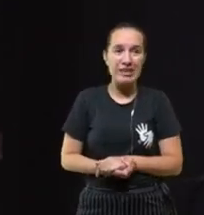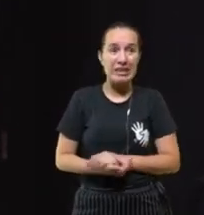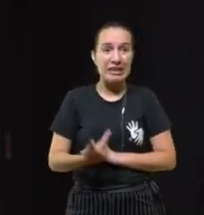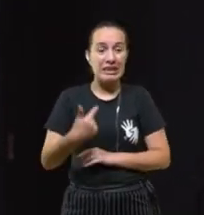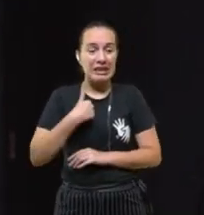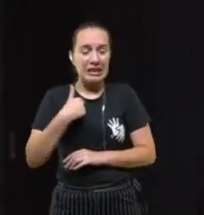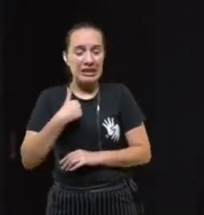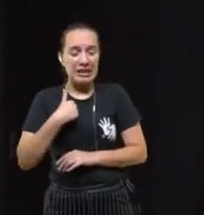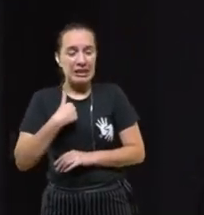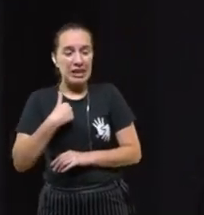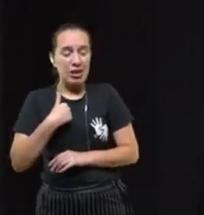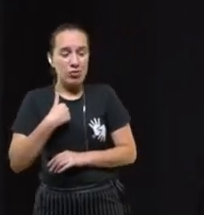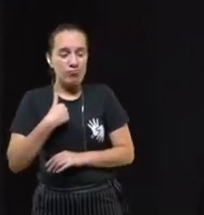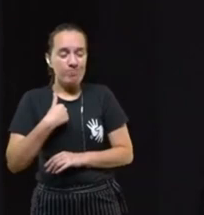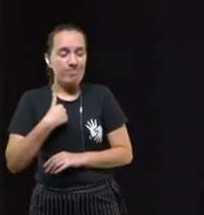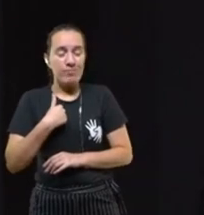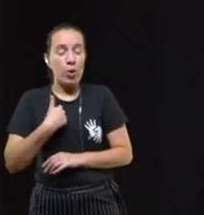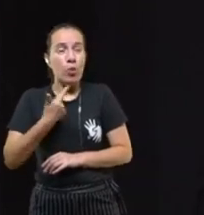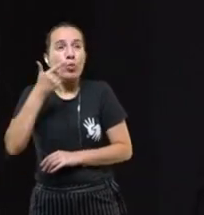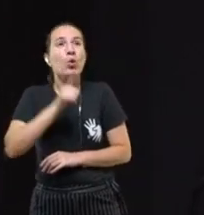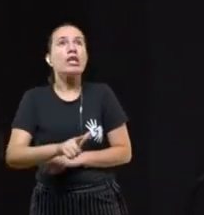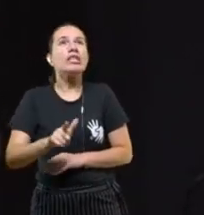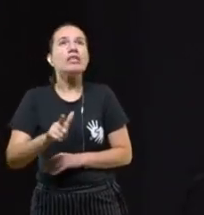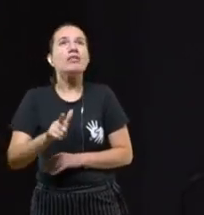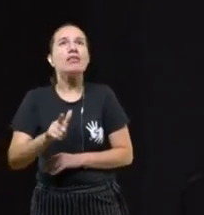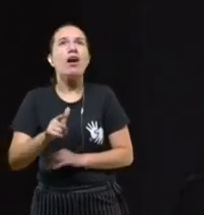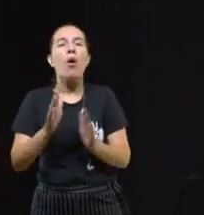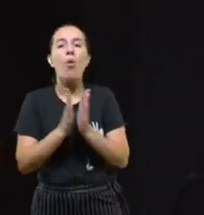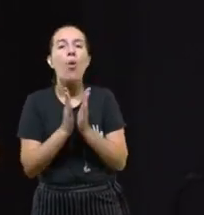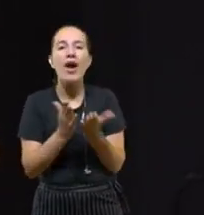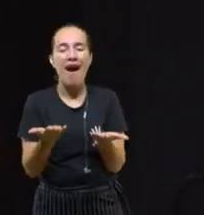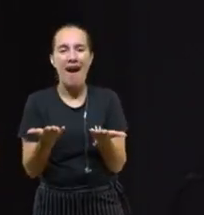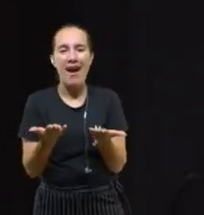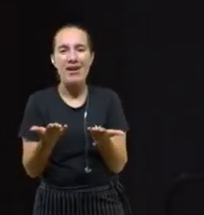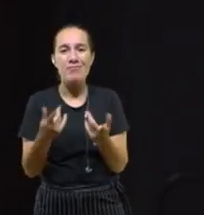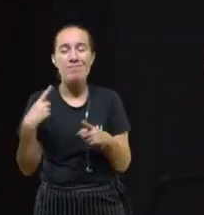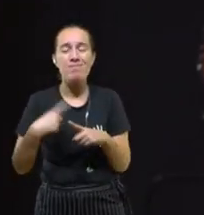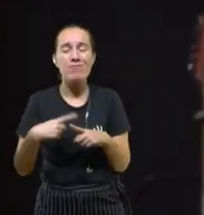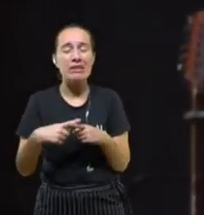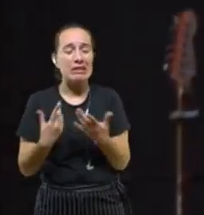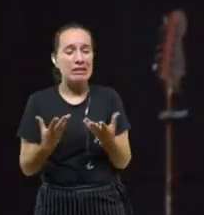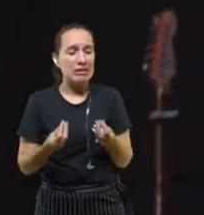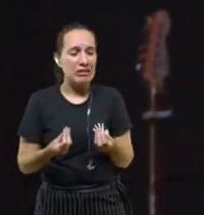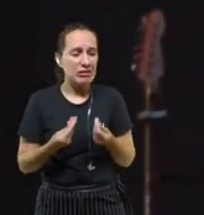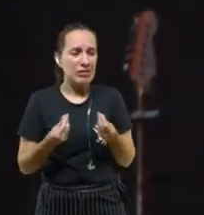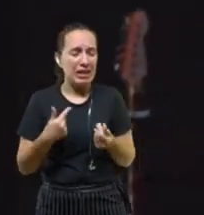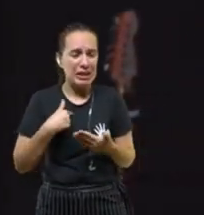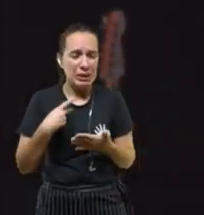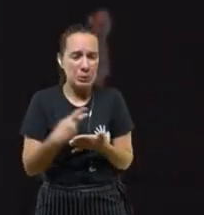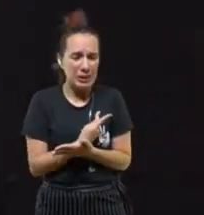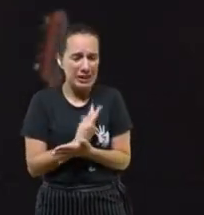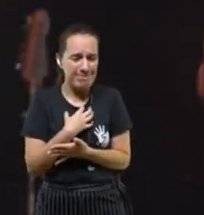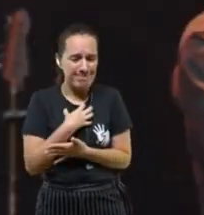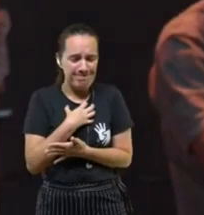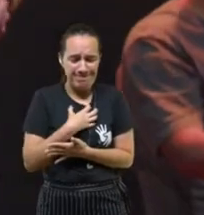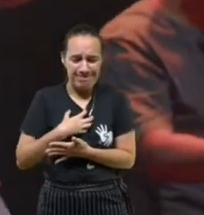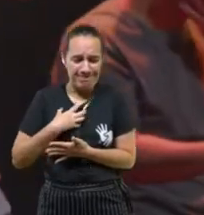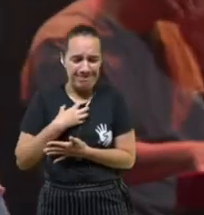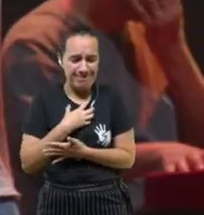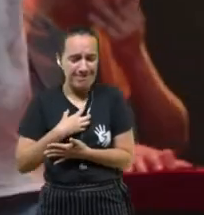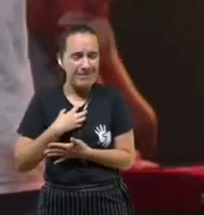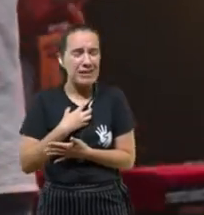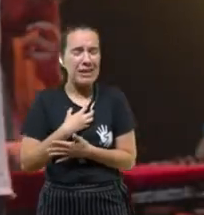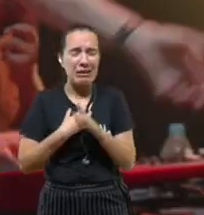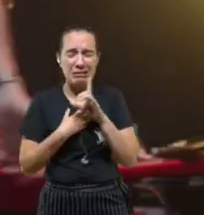debaixo de uma convicção, eu não consegui nem orar, né? Porque eu me senti tão ruim.